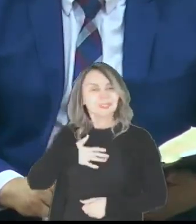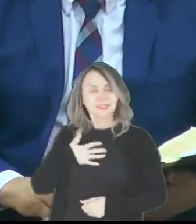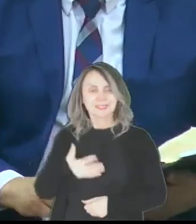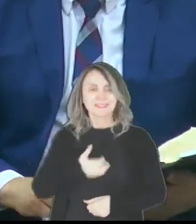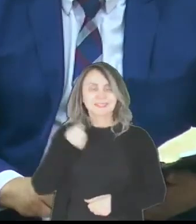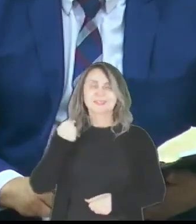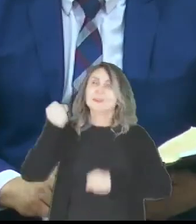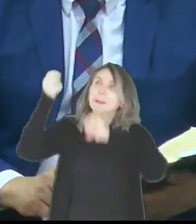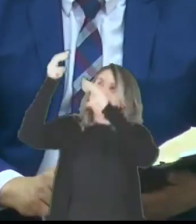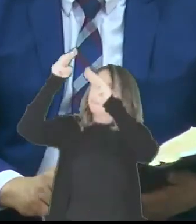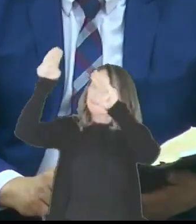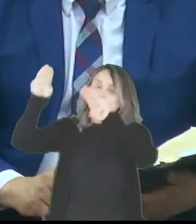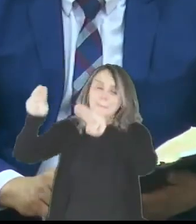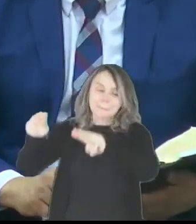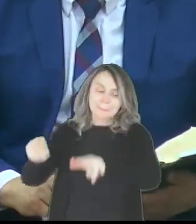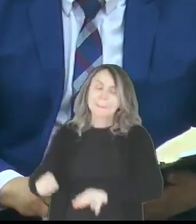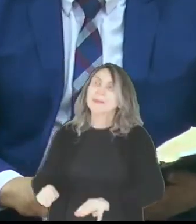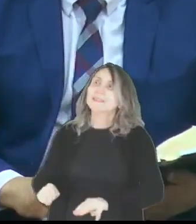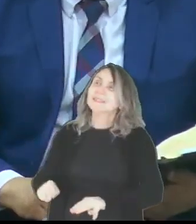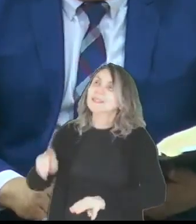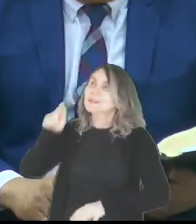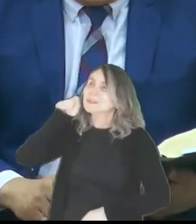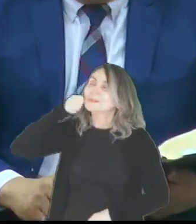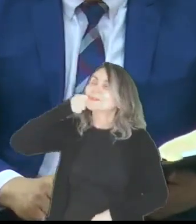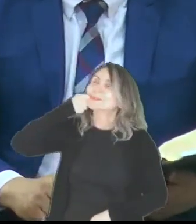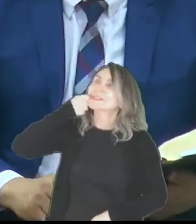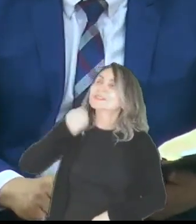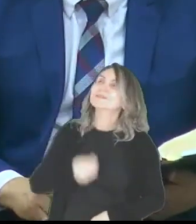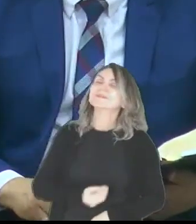céu. Eu te aceito como o pão da vida.